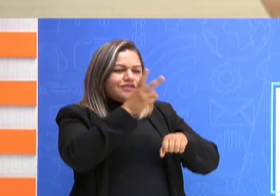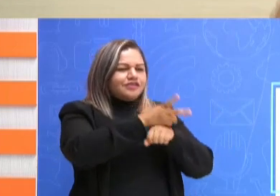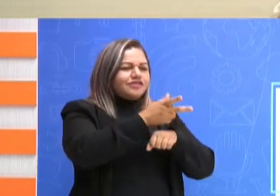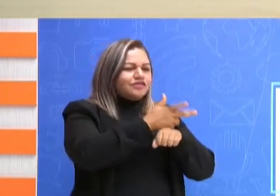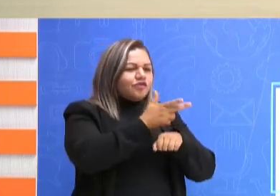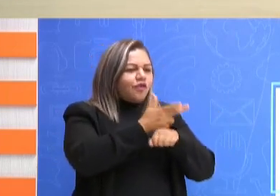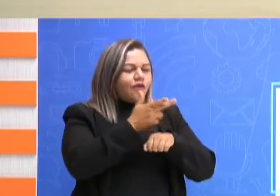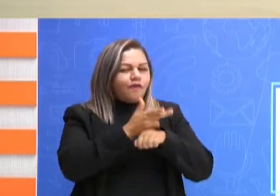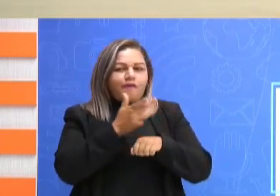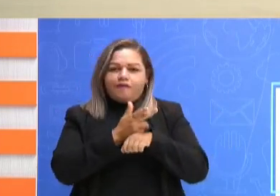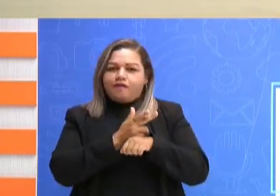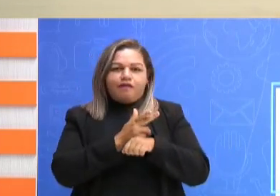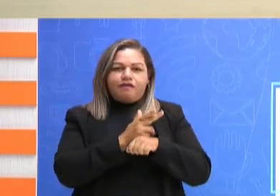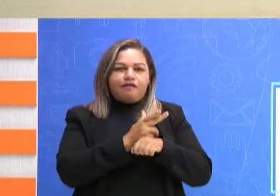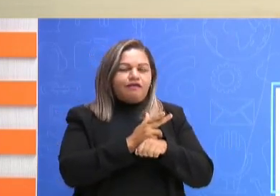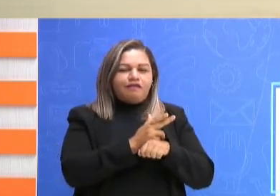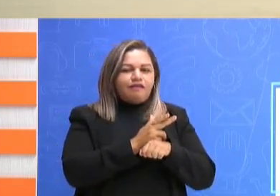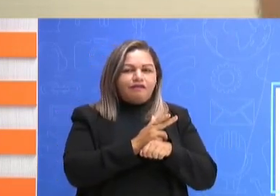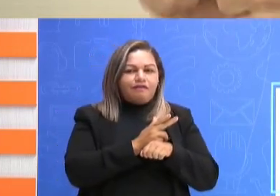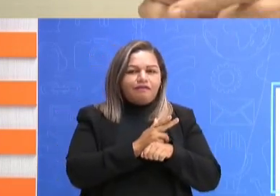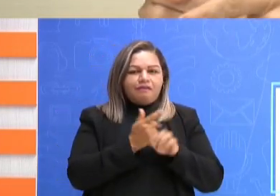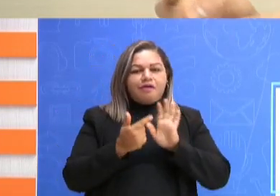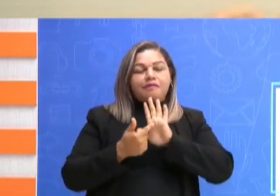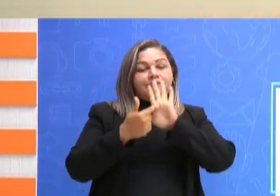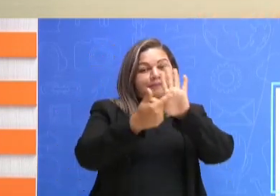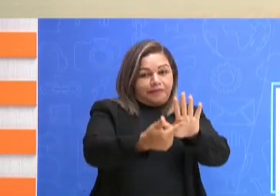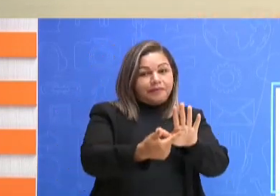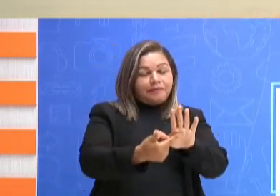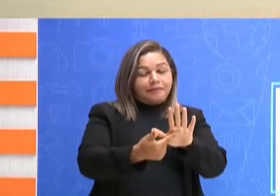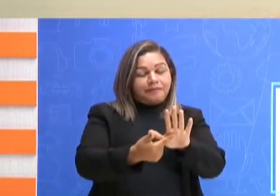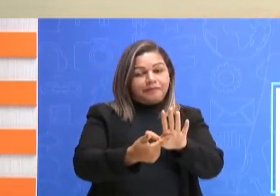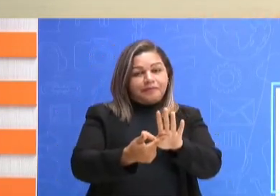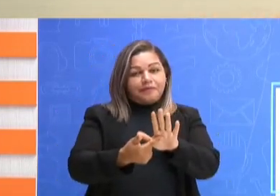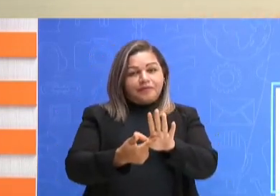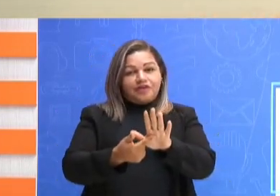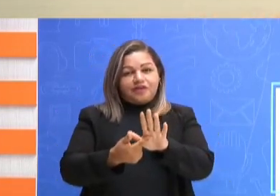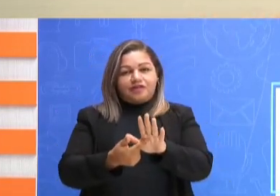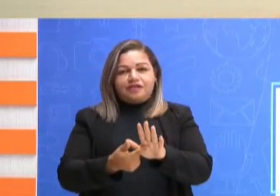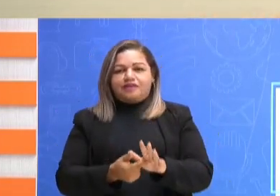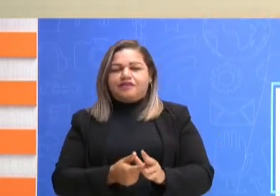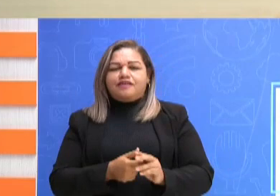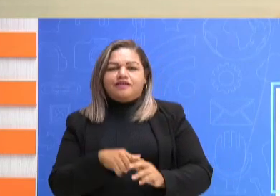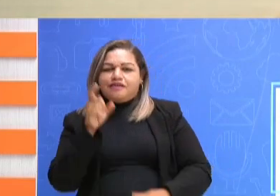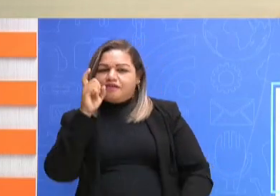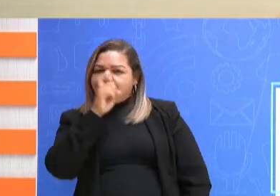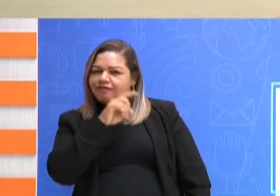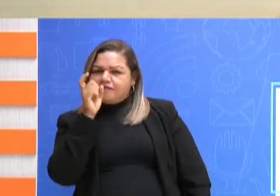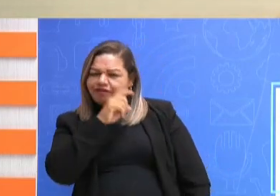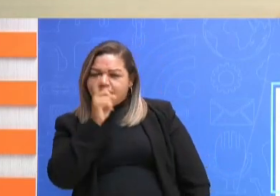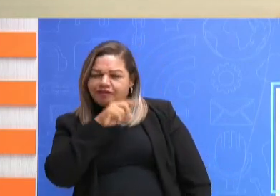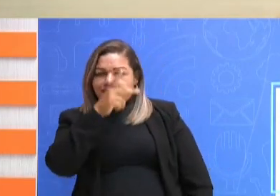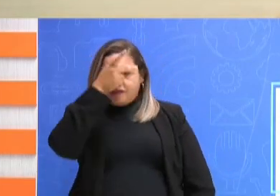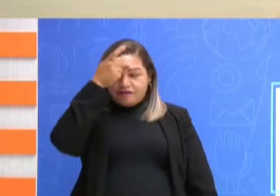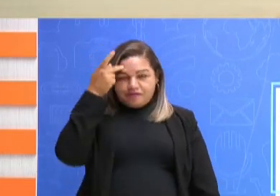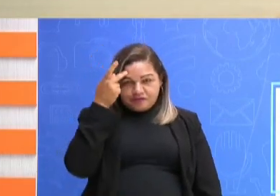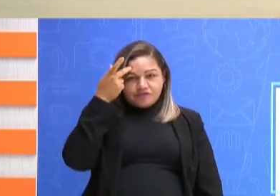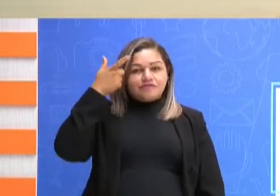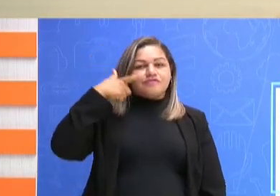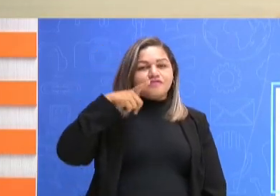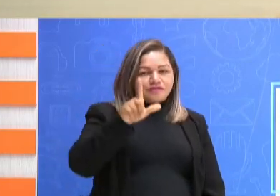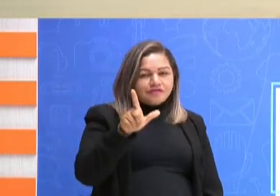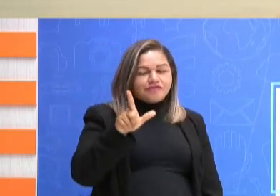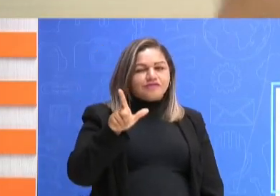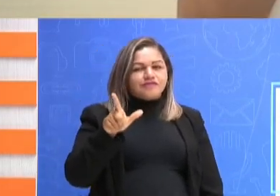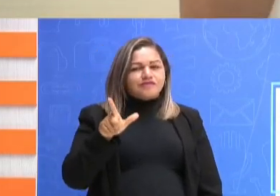expor ou não para me promover, mas para mostrar que não foi mentira o sorteio. Que a pessoa que foi